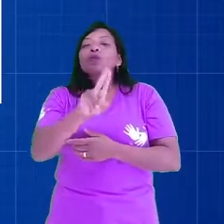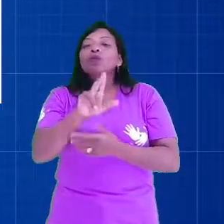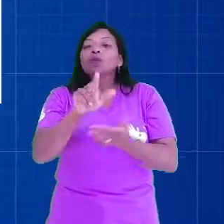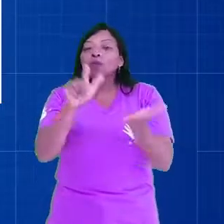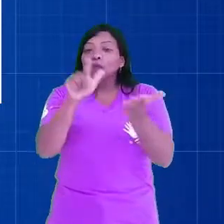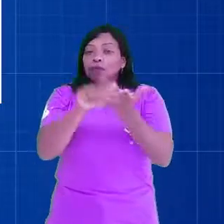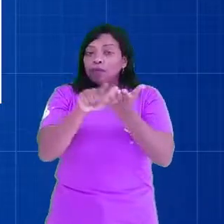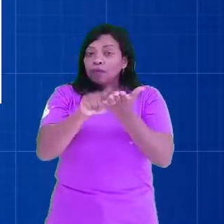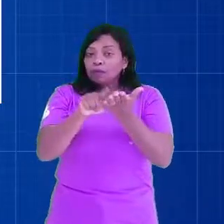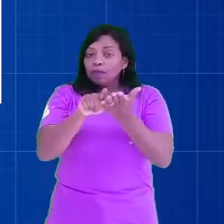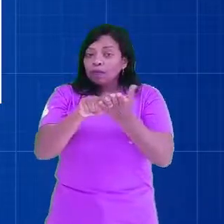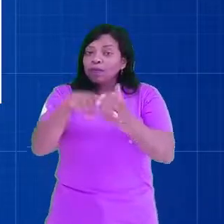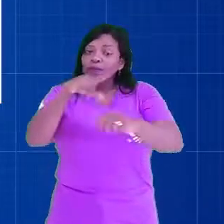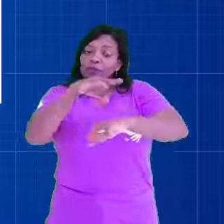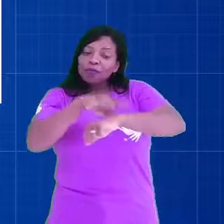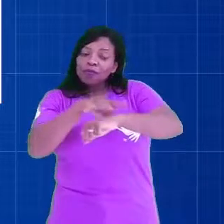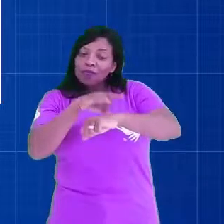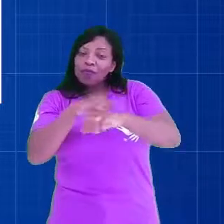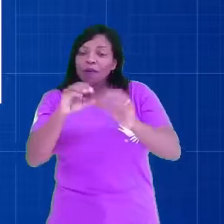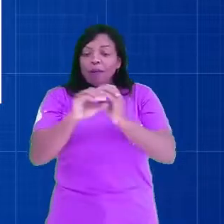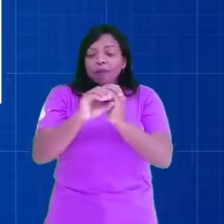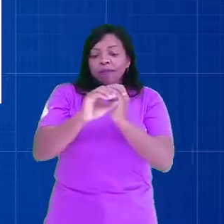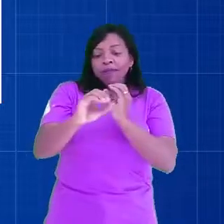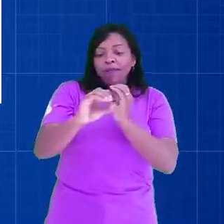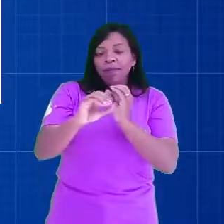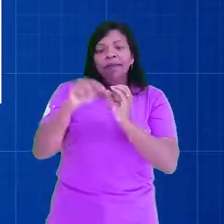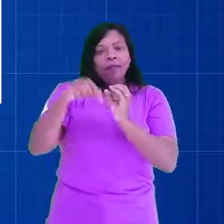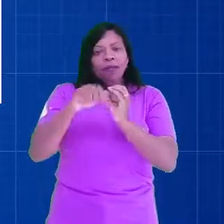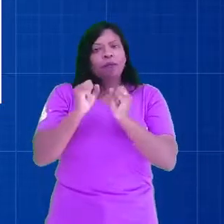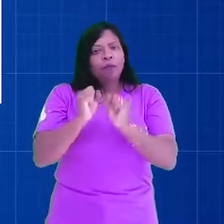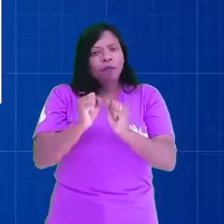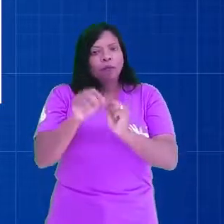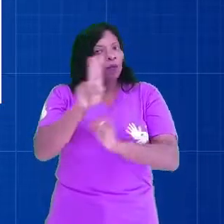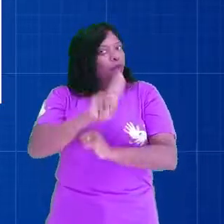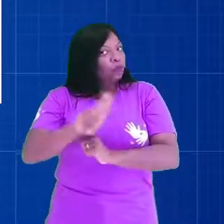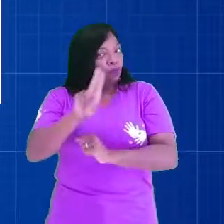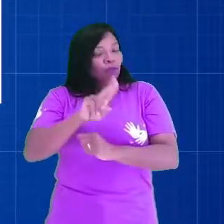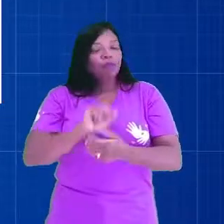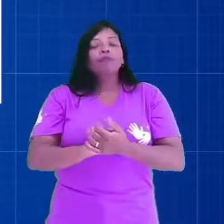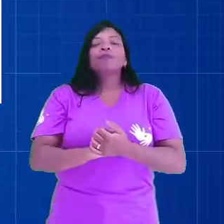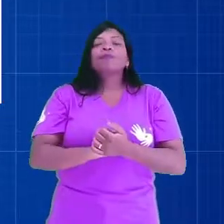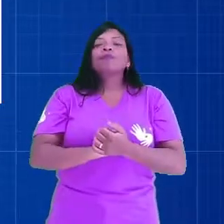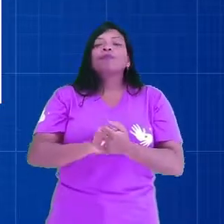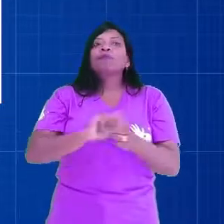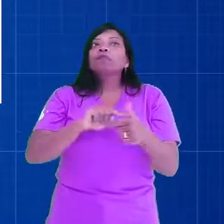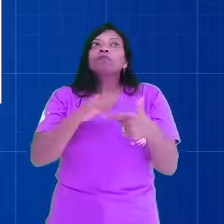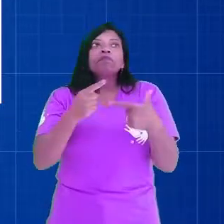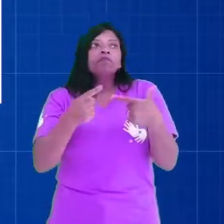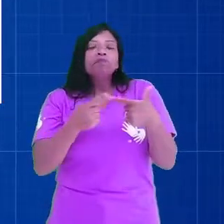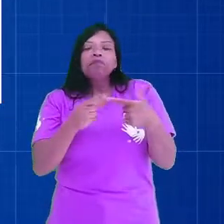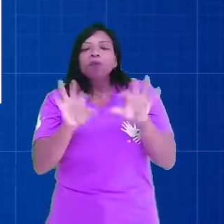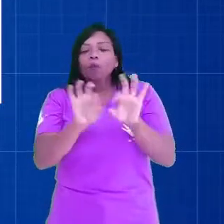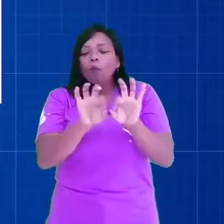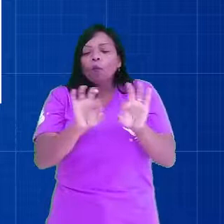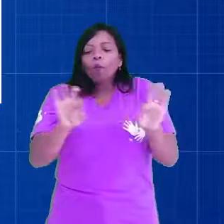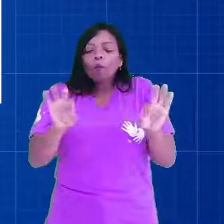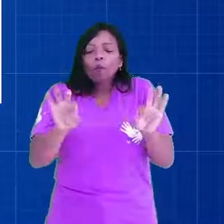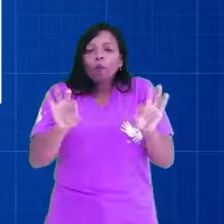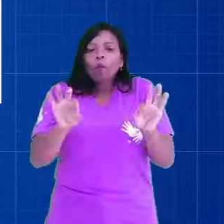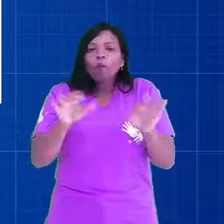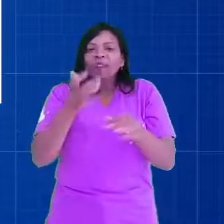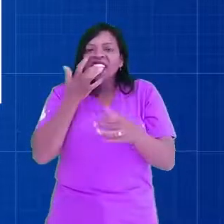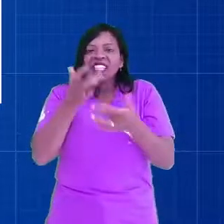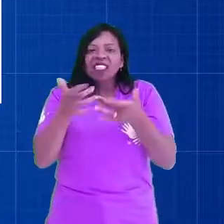de um papel higiênico que fica firme. Você pode fazer um caninho, pode colocar